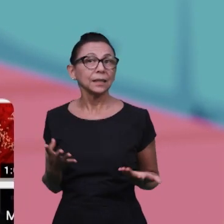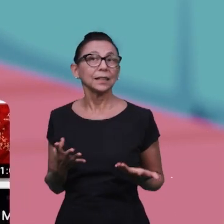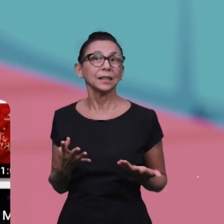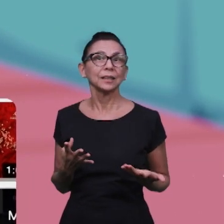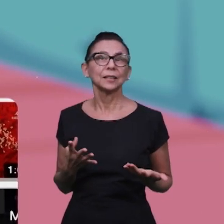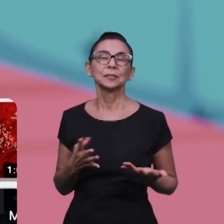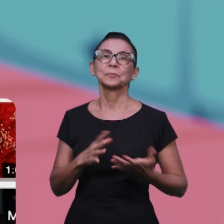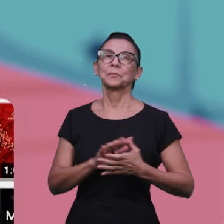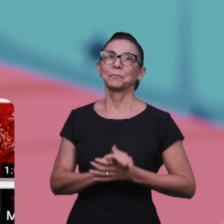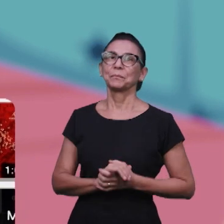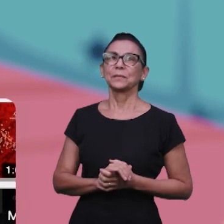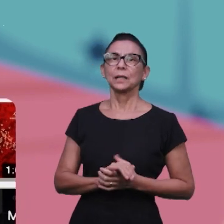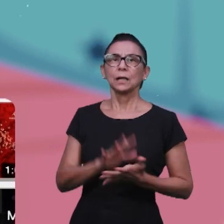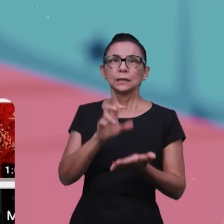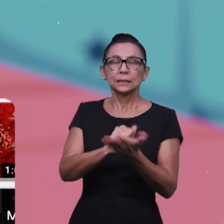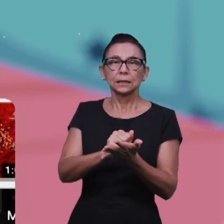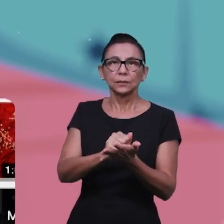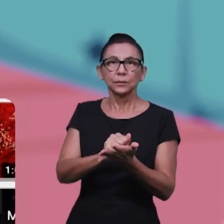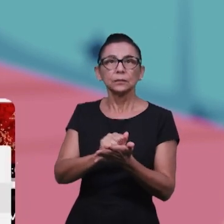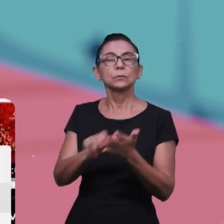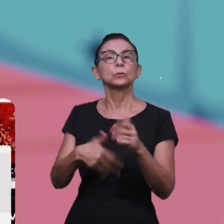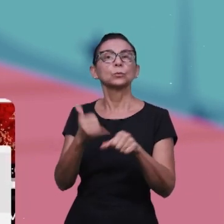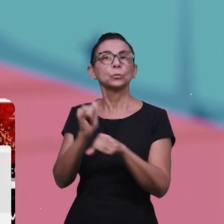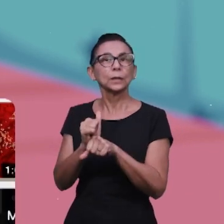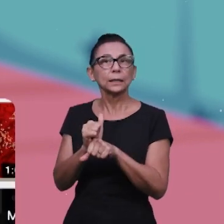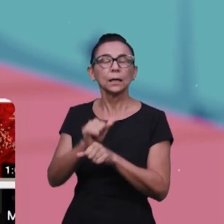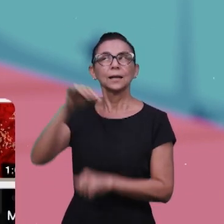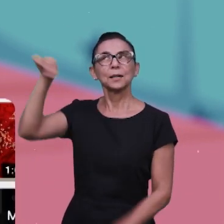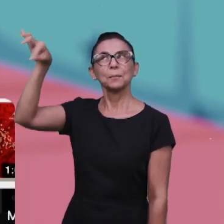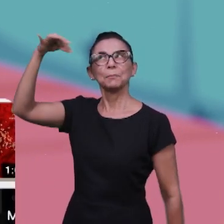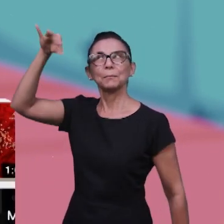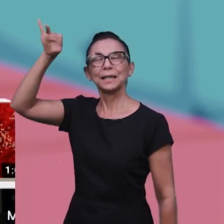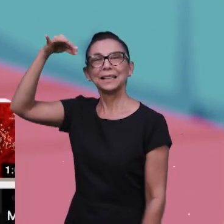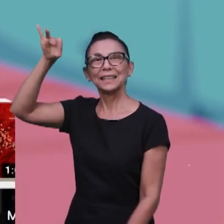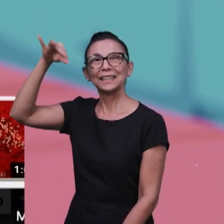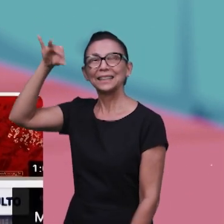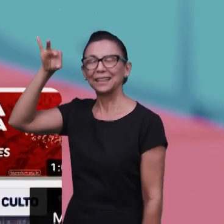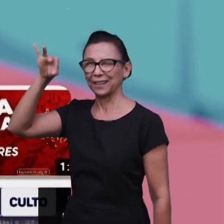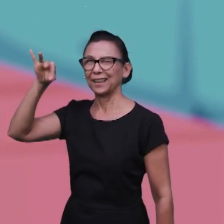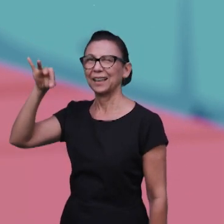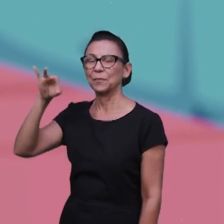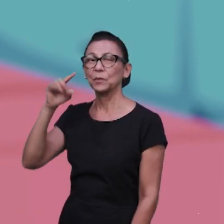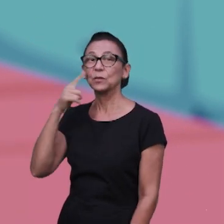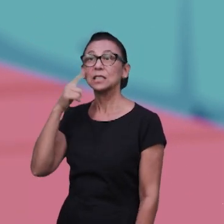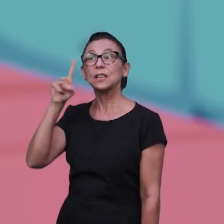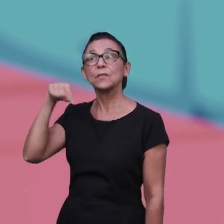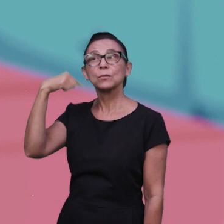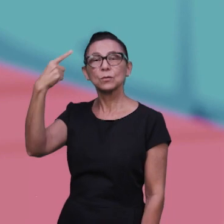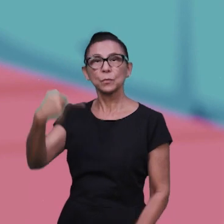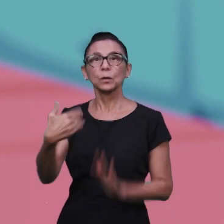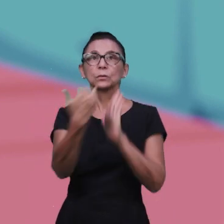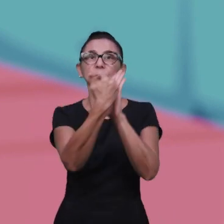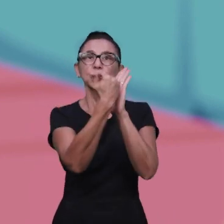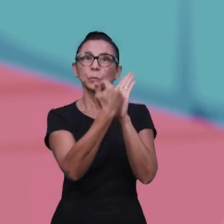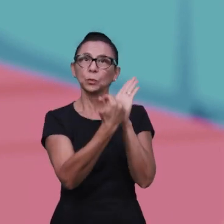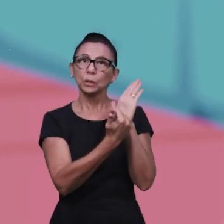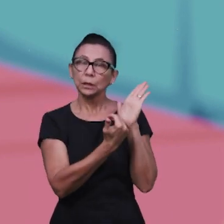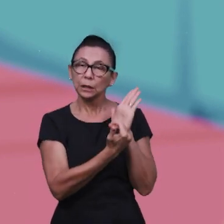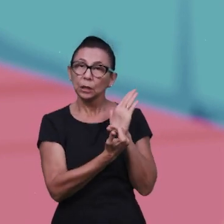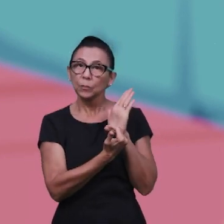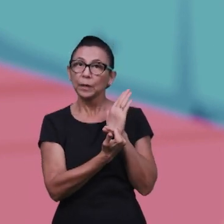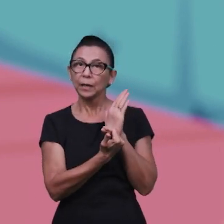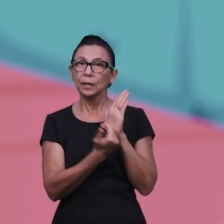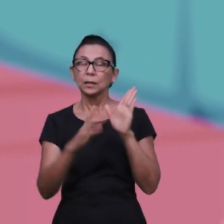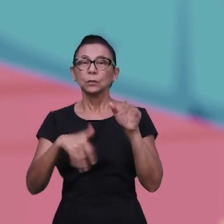não se inscreveu, se inscreva no canal e ative o sininho para receber todas as notificações. Assim, o YouTube pode notificar